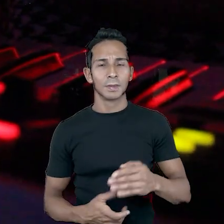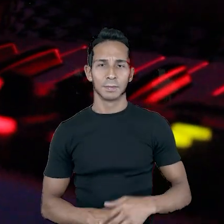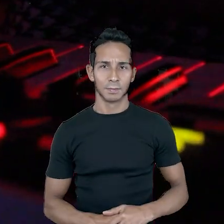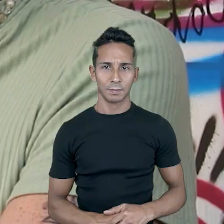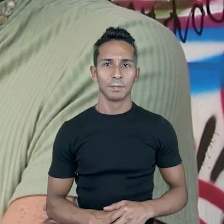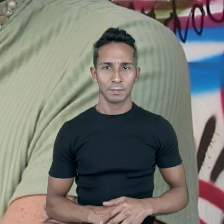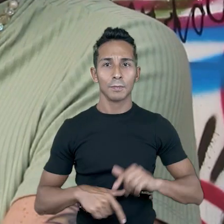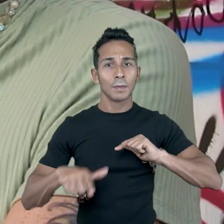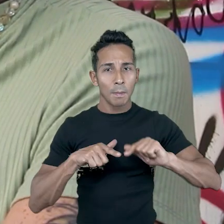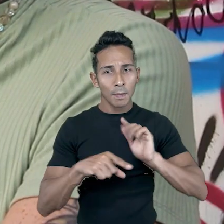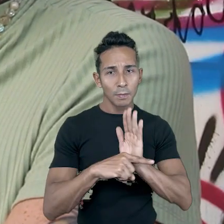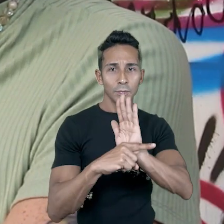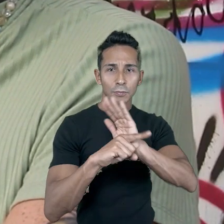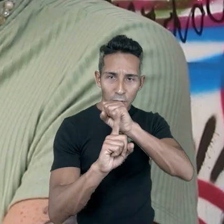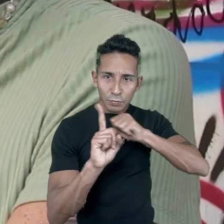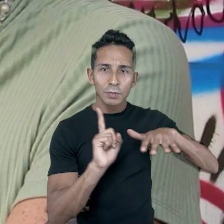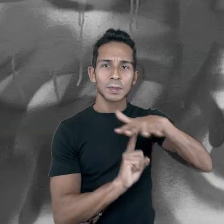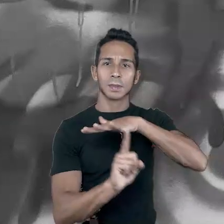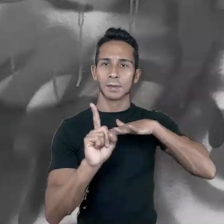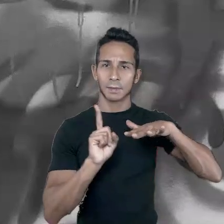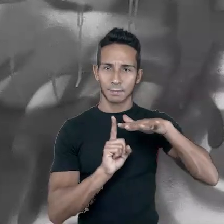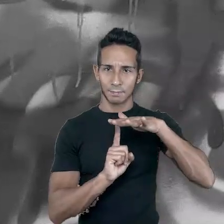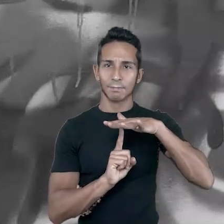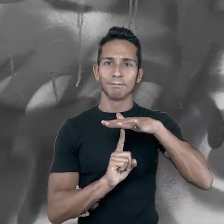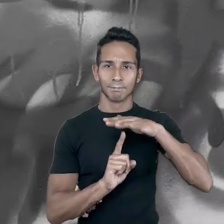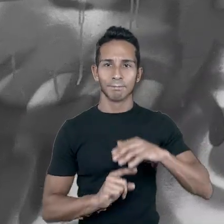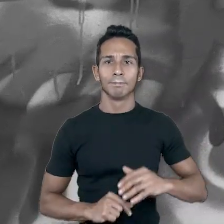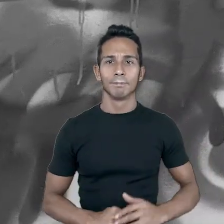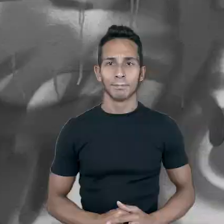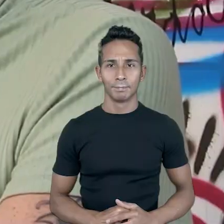de ação direta, né, de você fazer um trabalho social